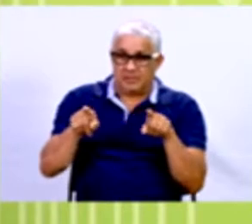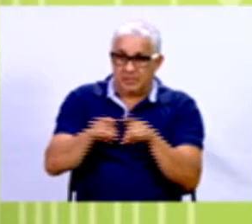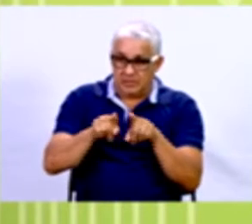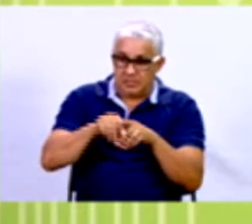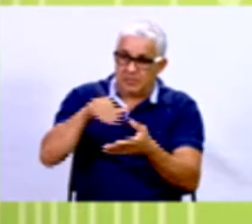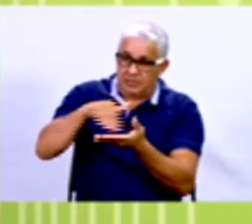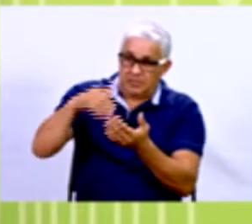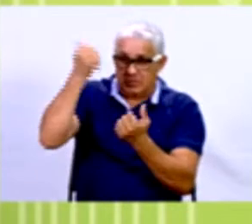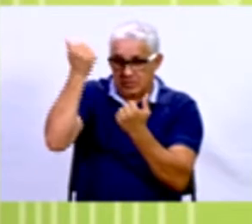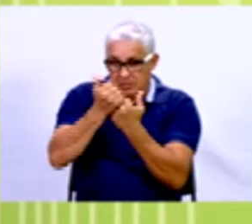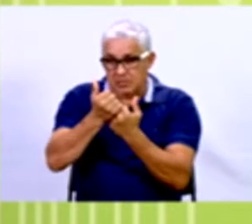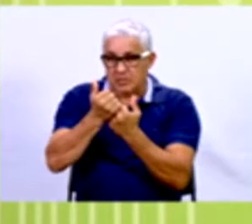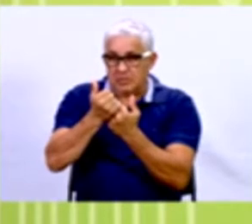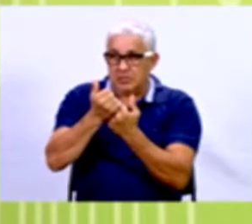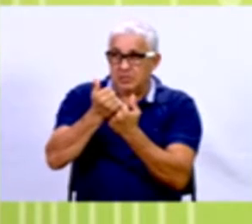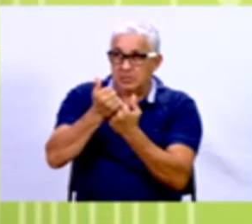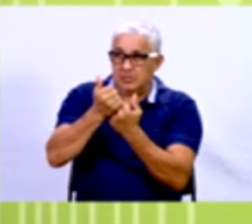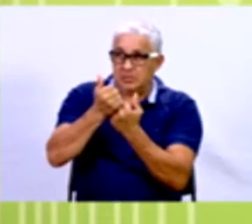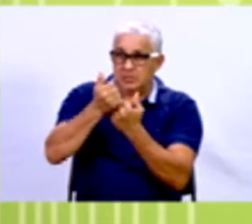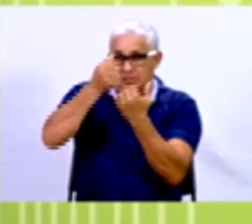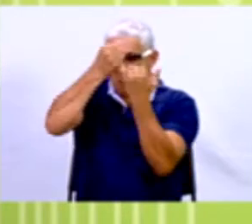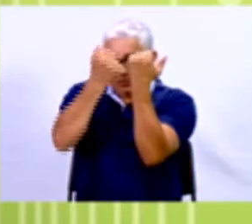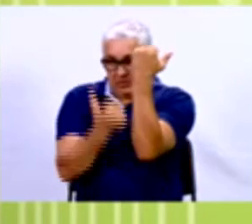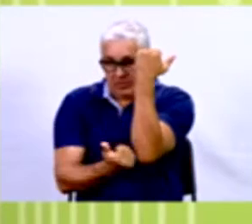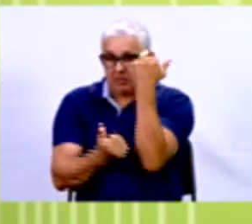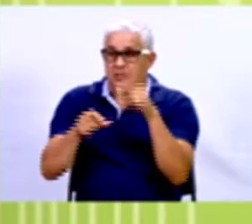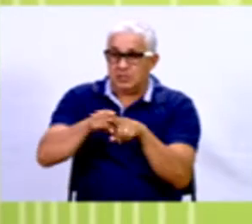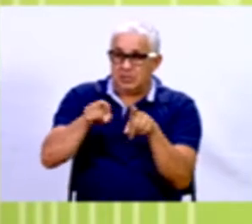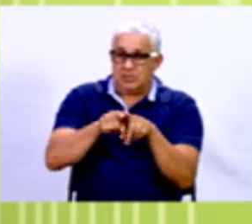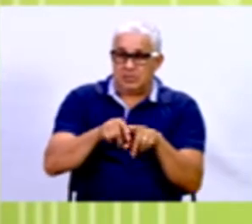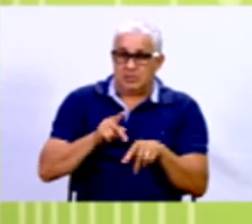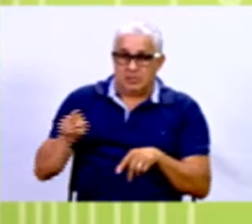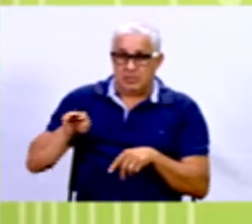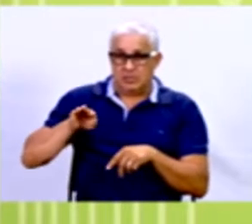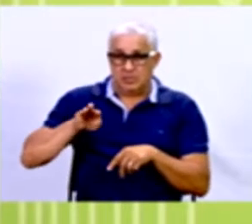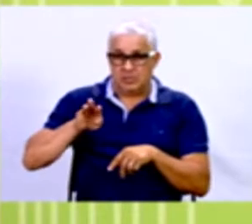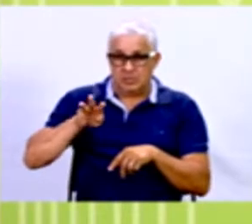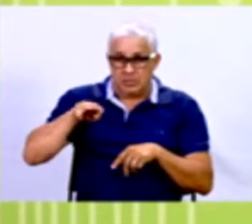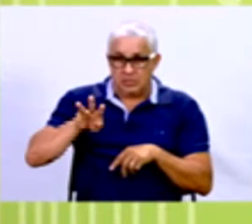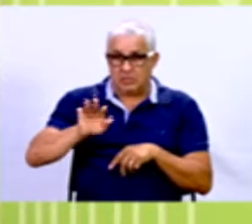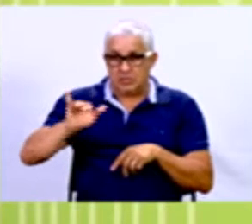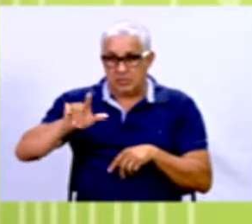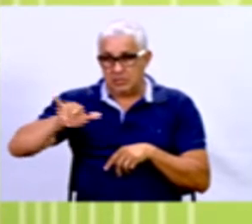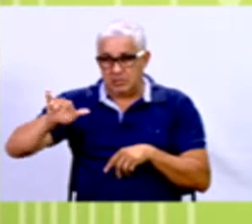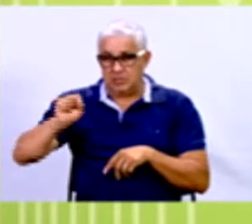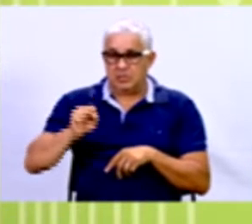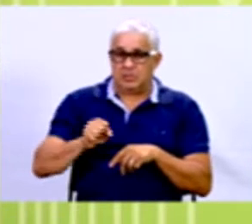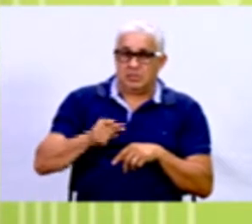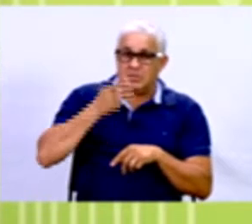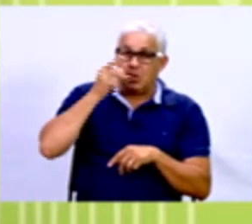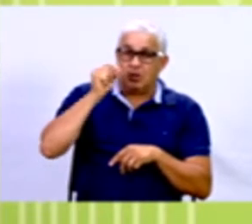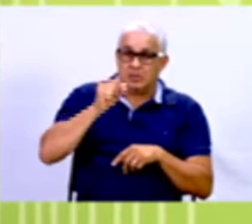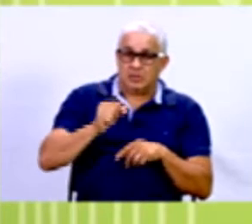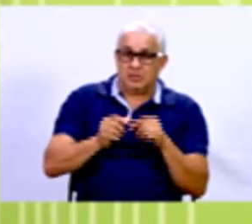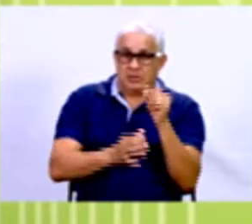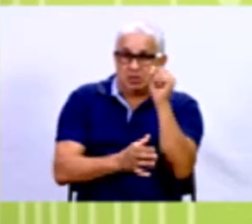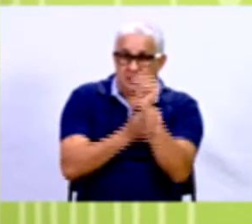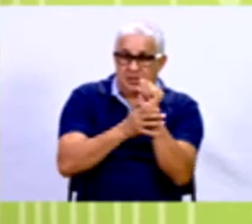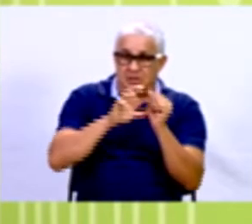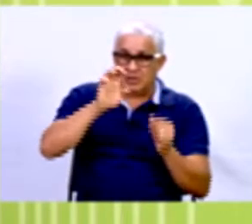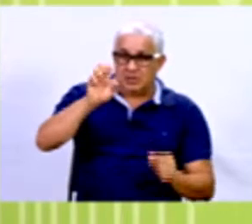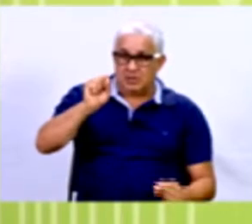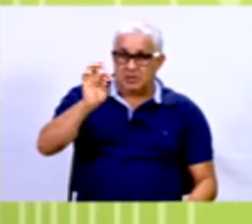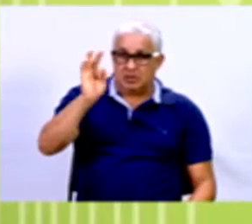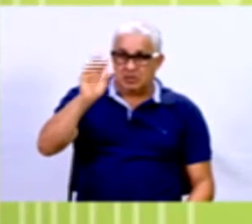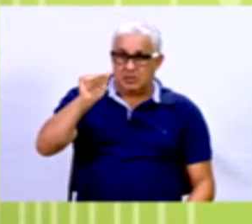e dos seus suplentes. Uma coisa interessante que o professor Willis comentou é da estabilidade, porque muitas vezes você fica numa situação na sinuca